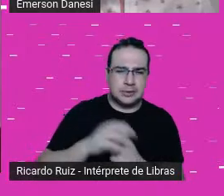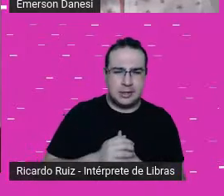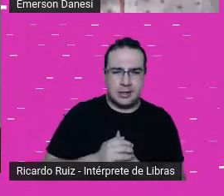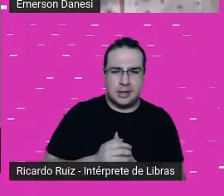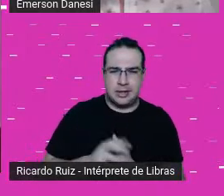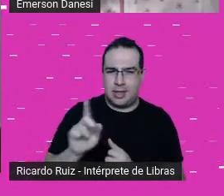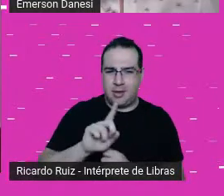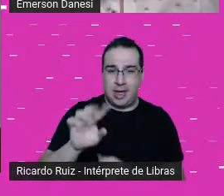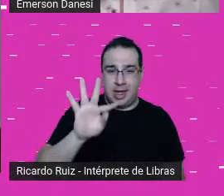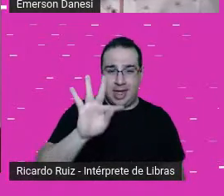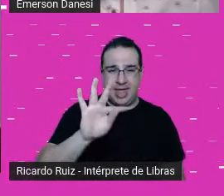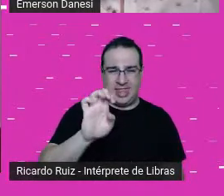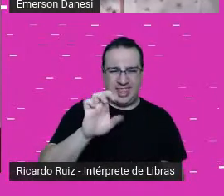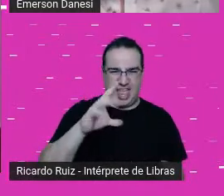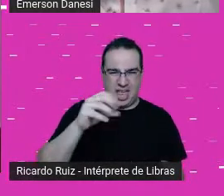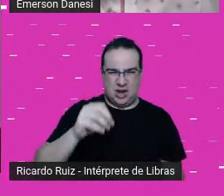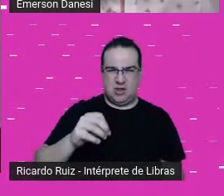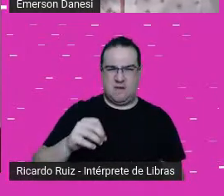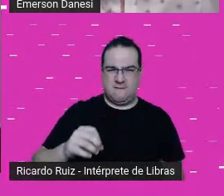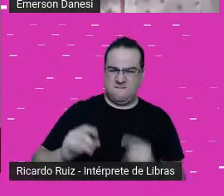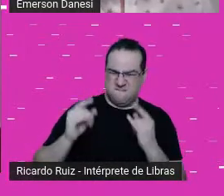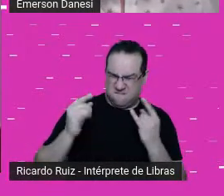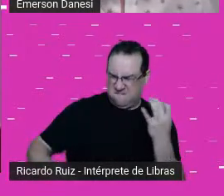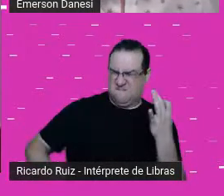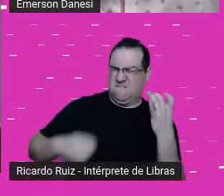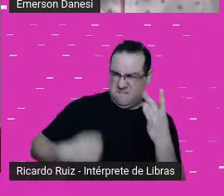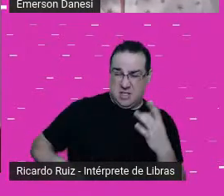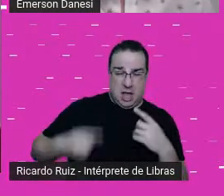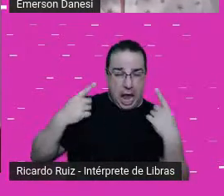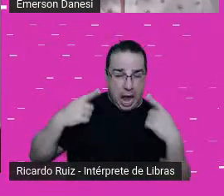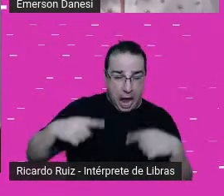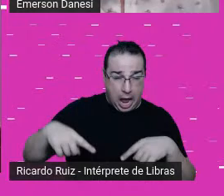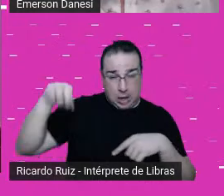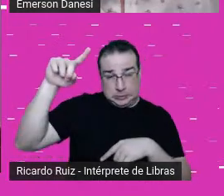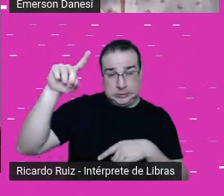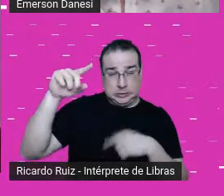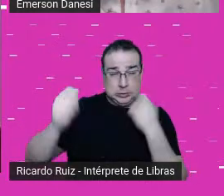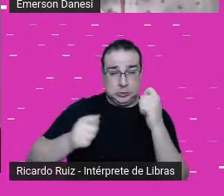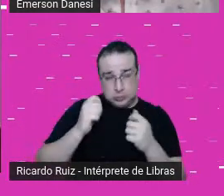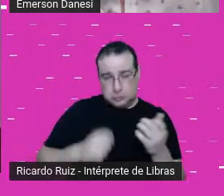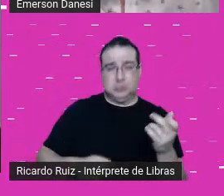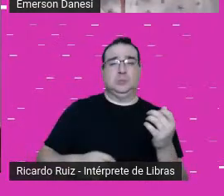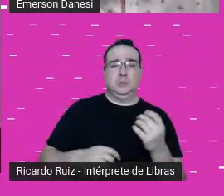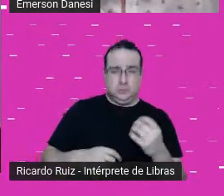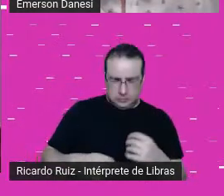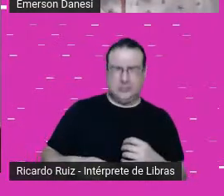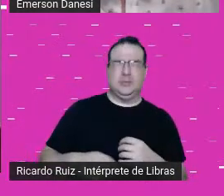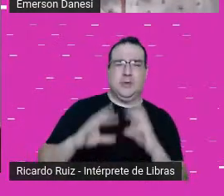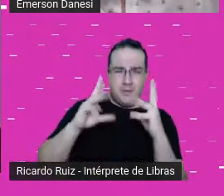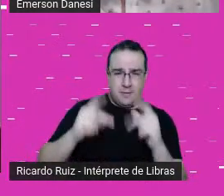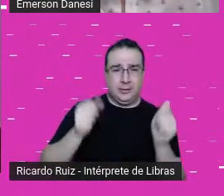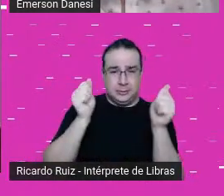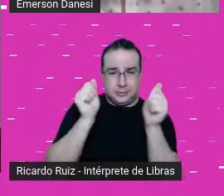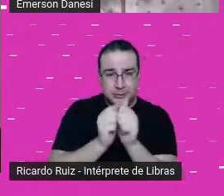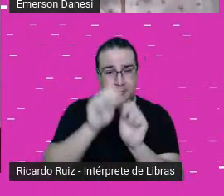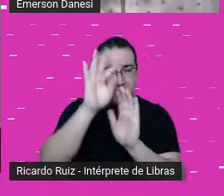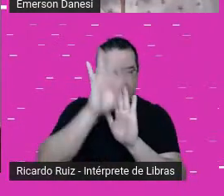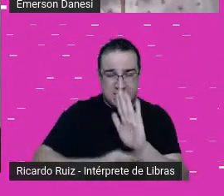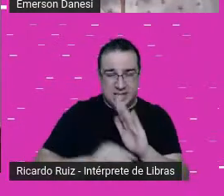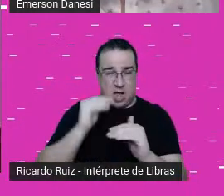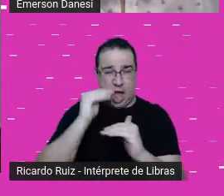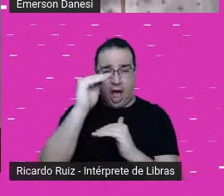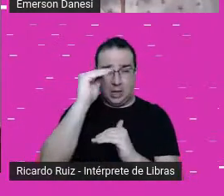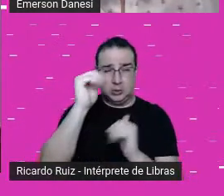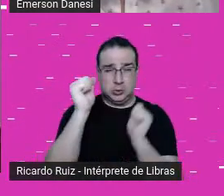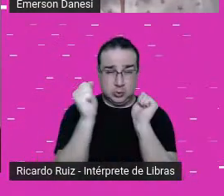era tecno. Ele usava uma música tecno muito alta e os atores tinham que falar naquele tom muito alto